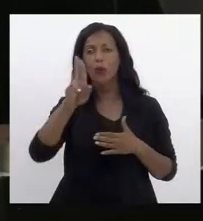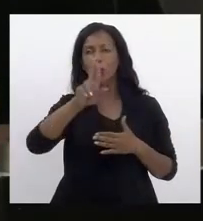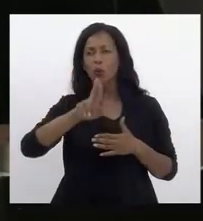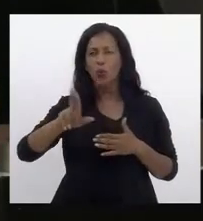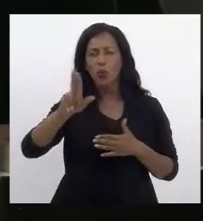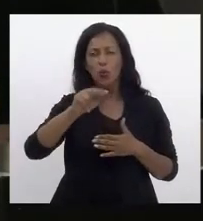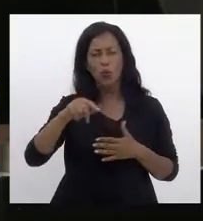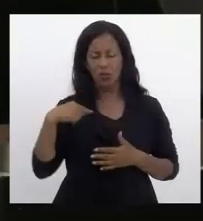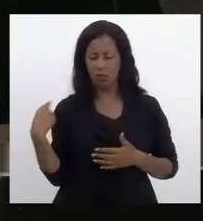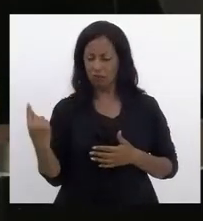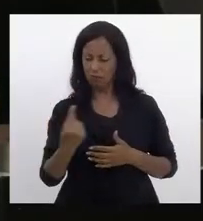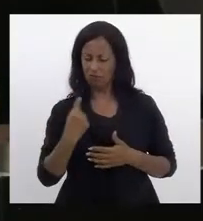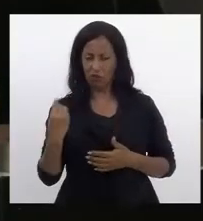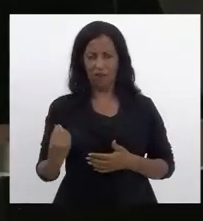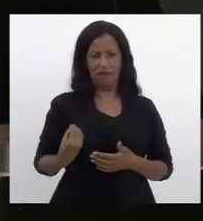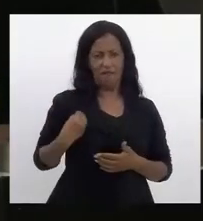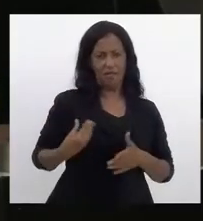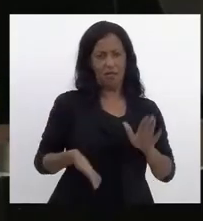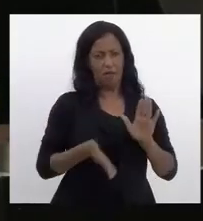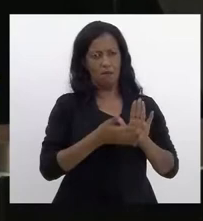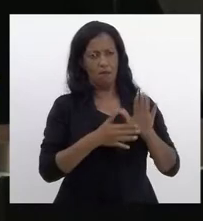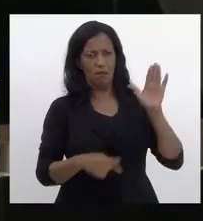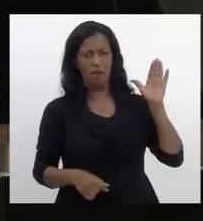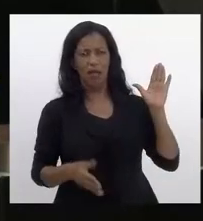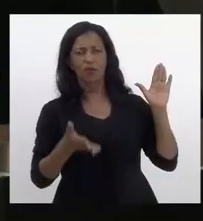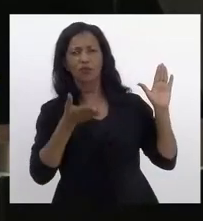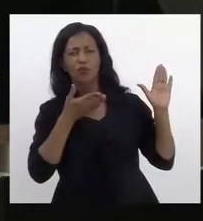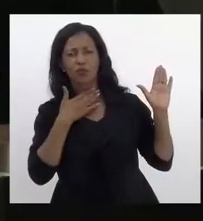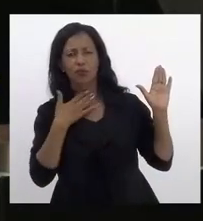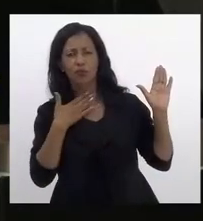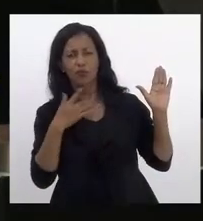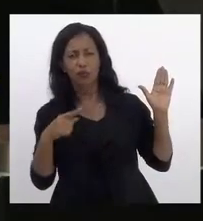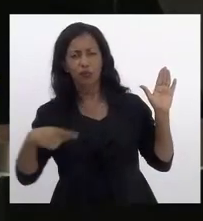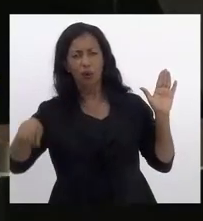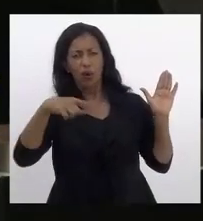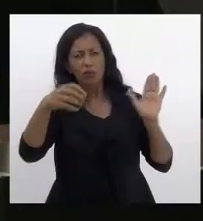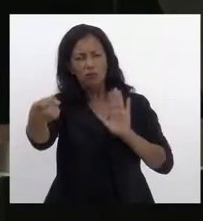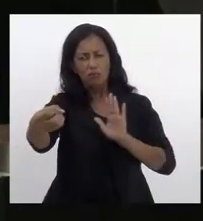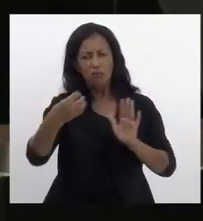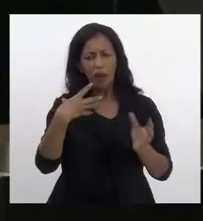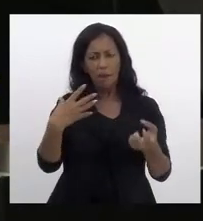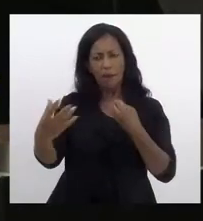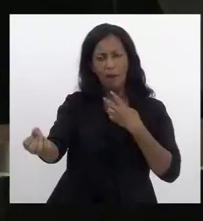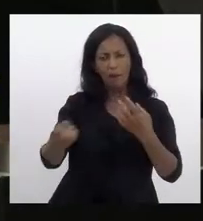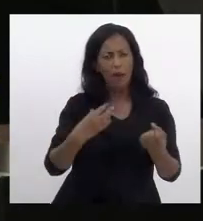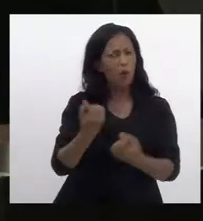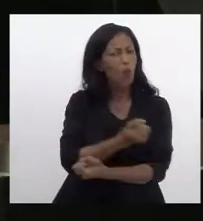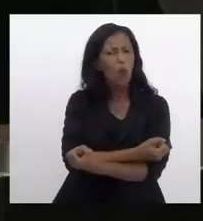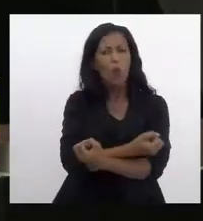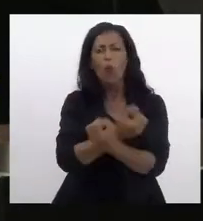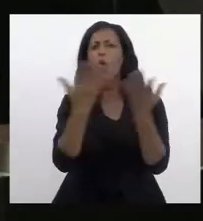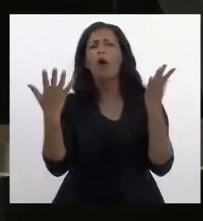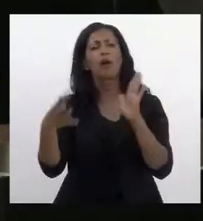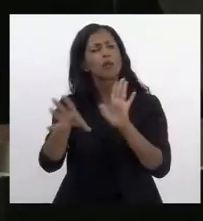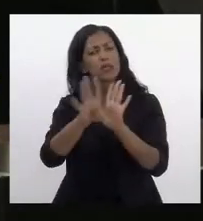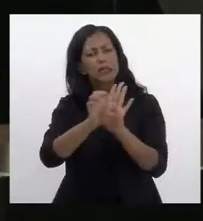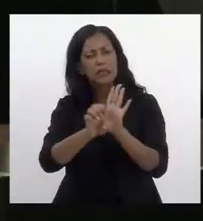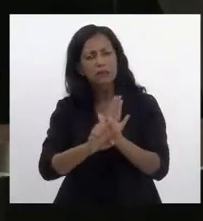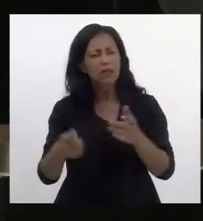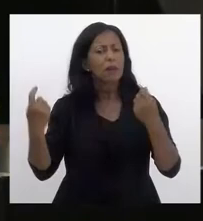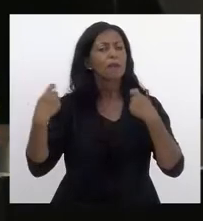nosso mandato, usem a nossa voz para apresentar tantas quantas emendas